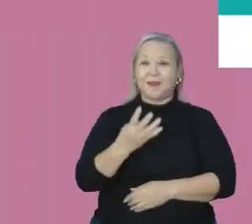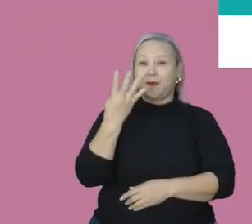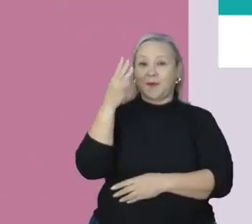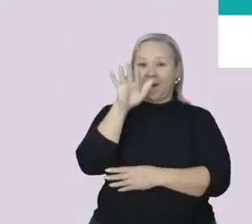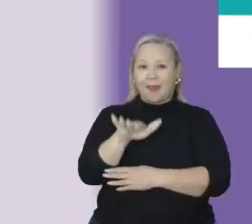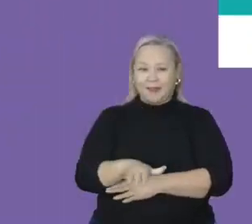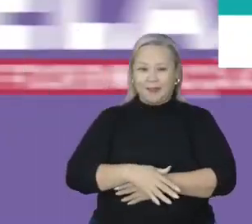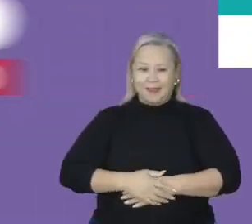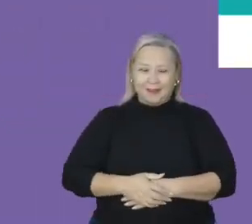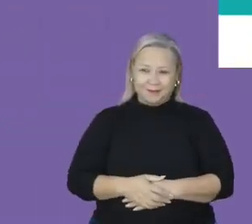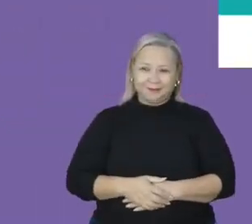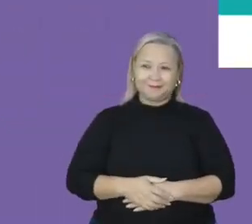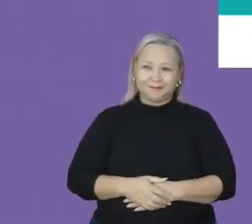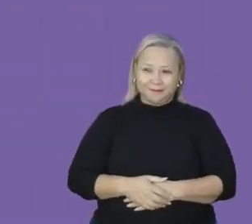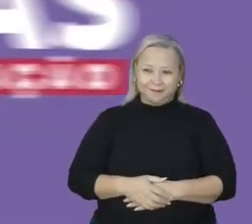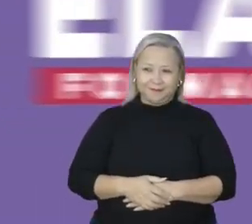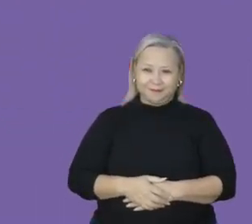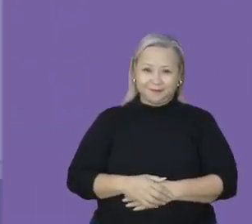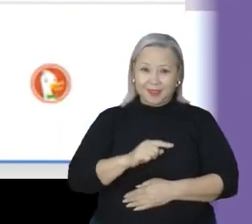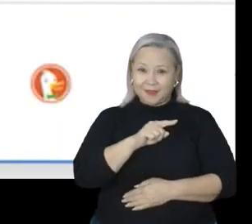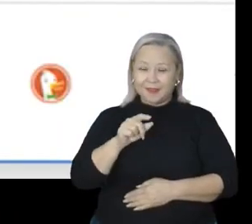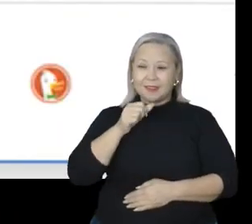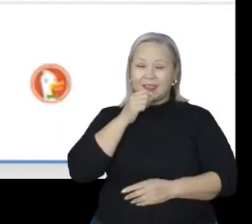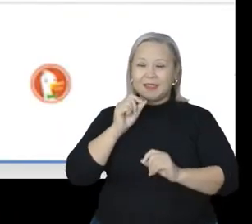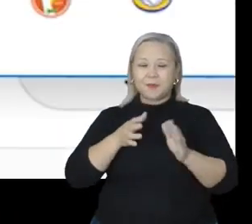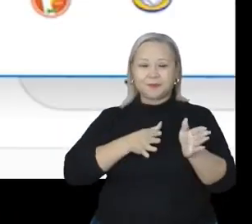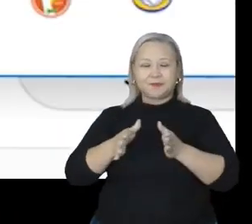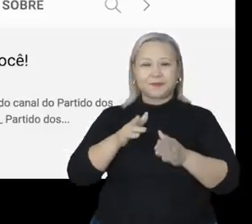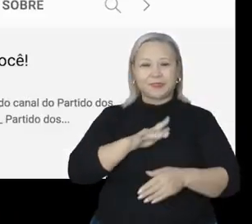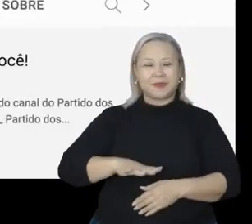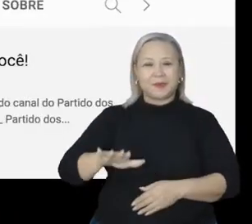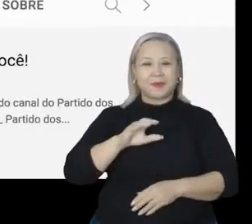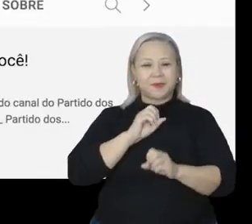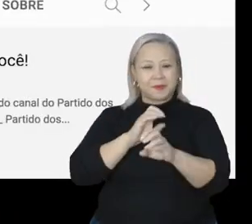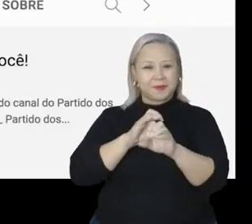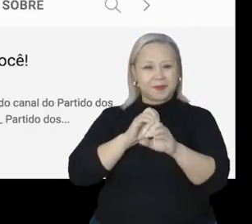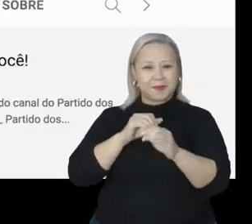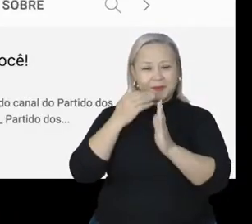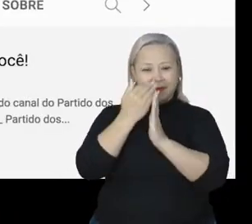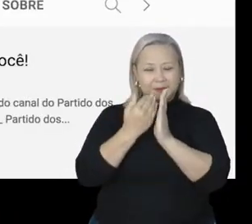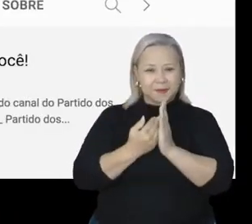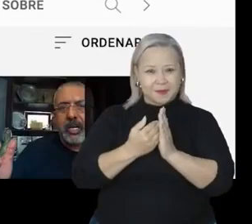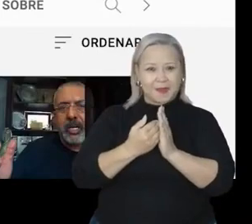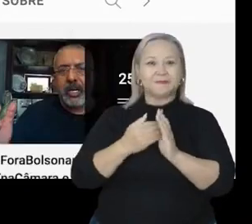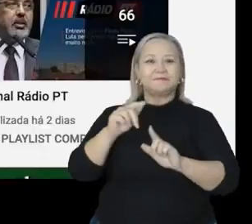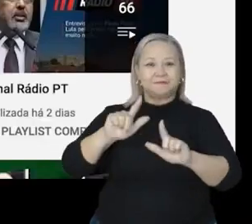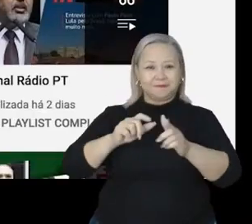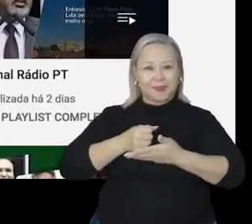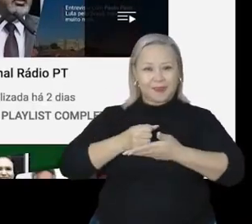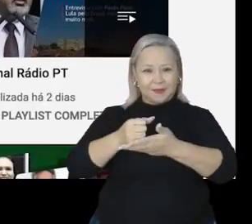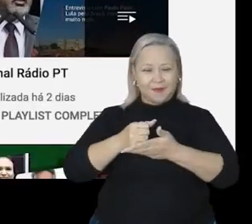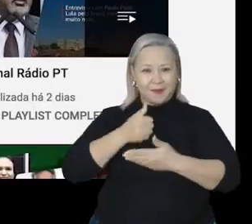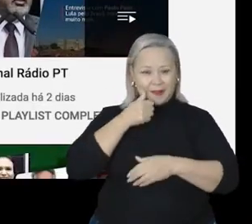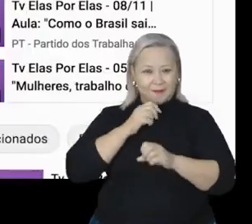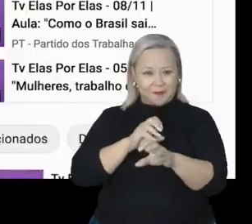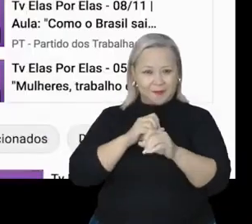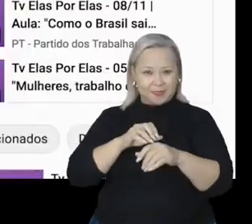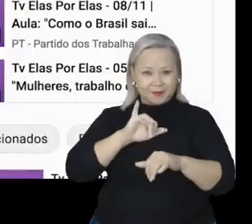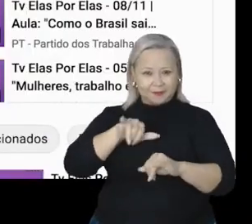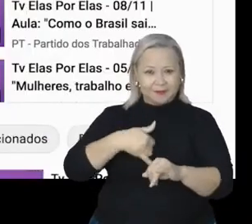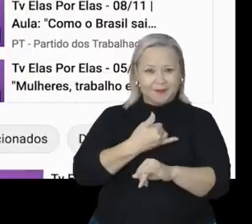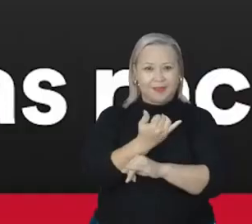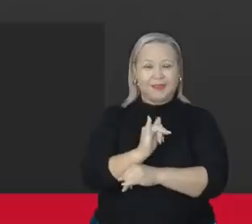da tarde. E você ainda pode acessar todas as aulas da playlist TV Elas por Elas Formação no canal da